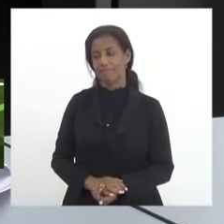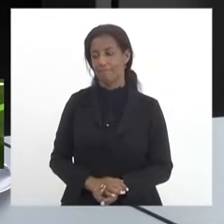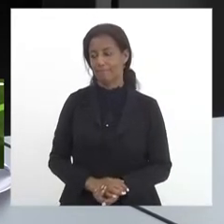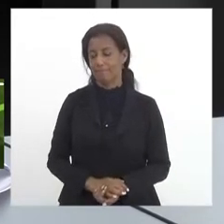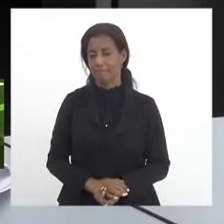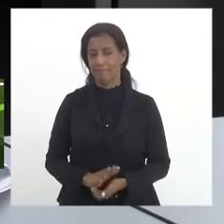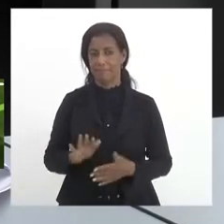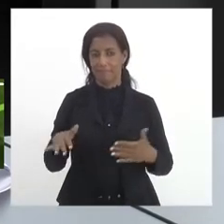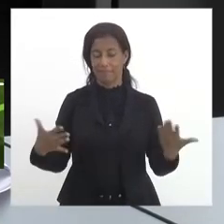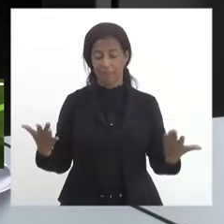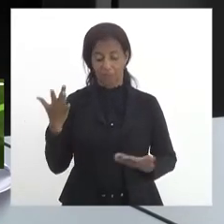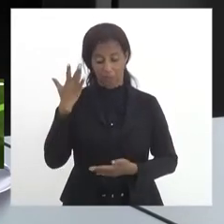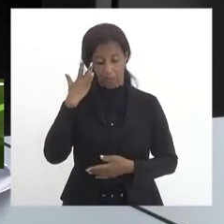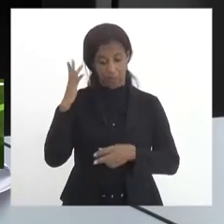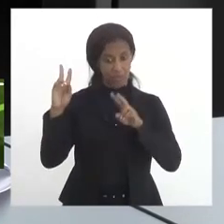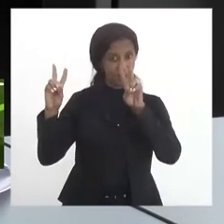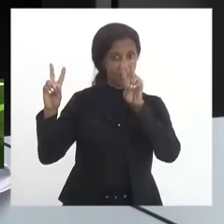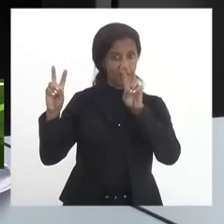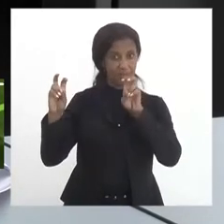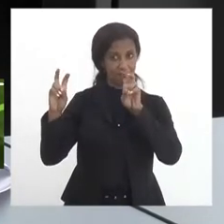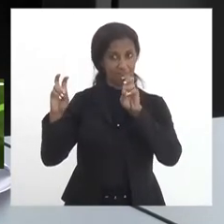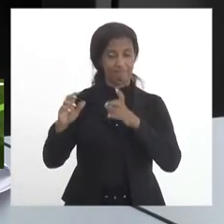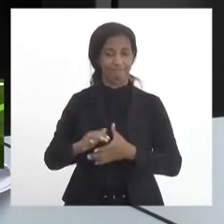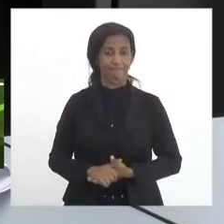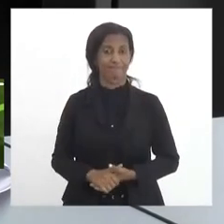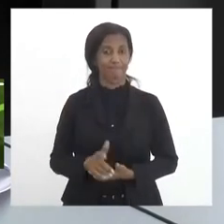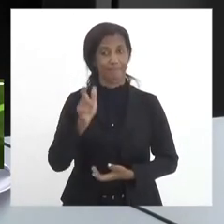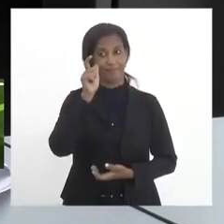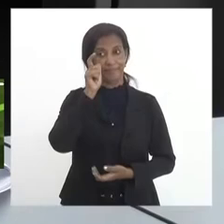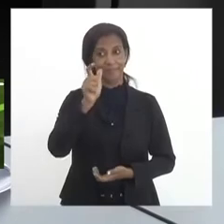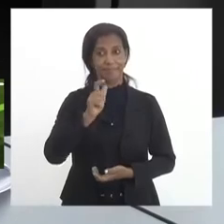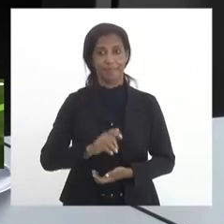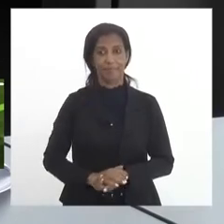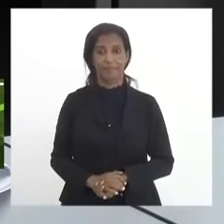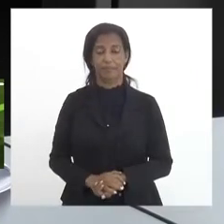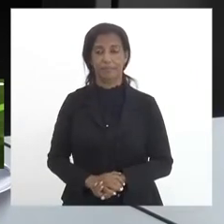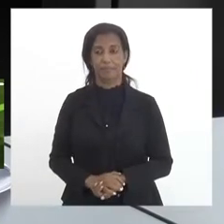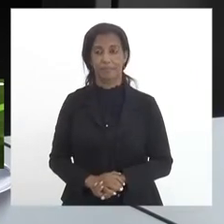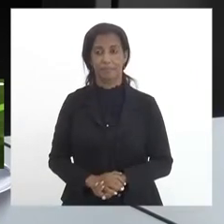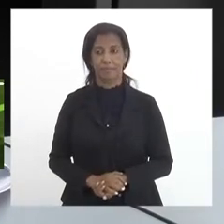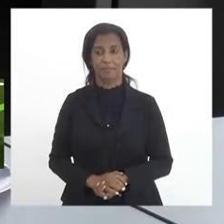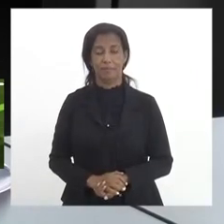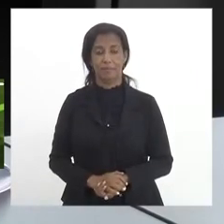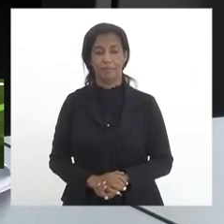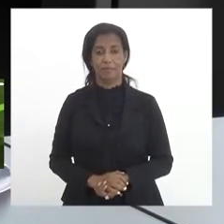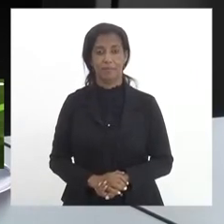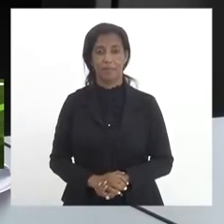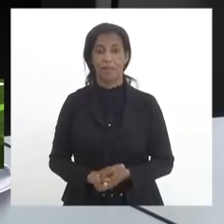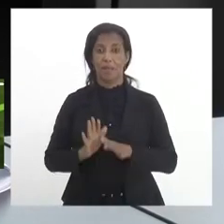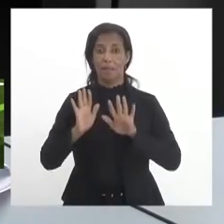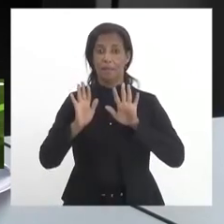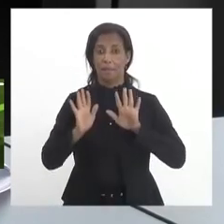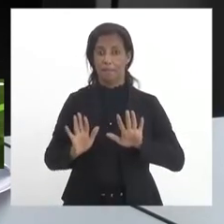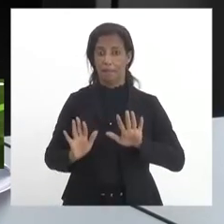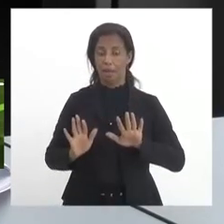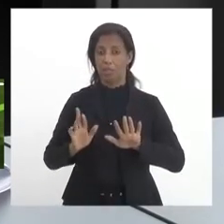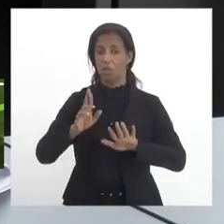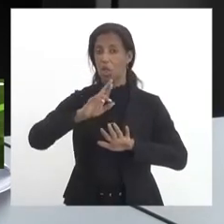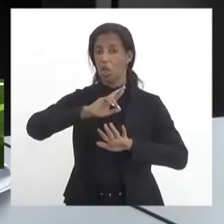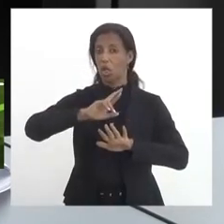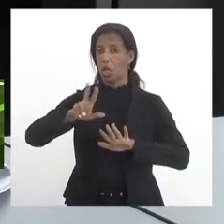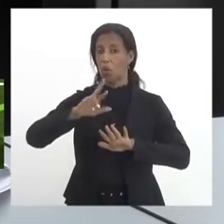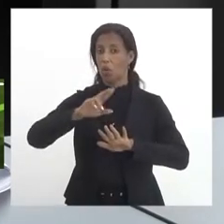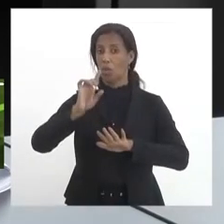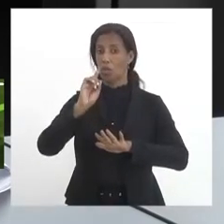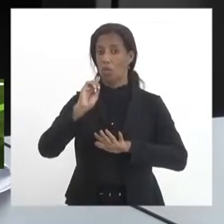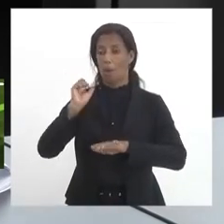eu acho que esse tema ele é inusitado. Mas moratória, volto a dizer, não é só deixar de pagar, dilação